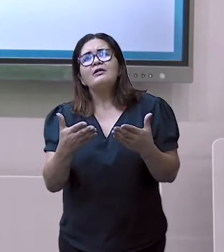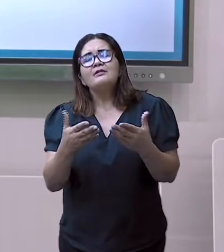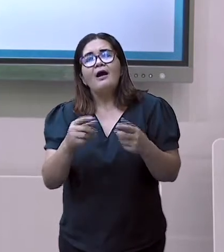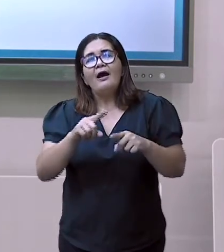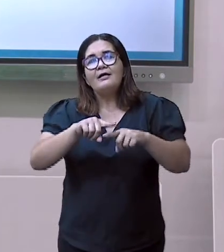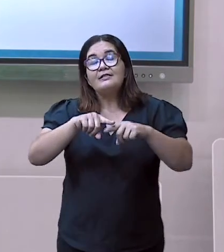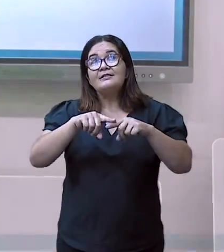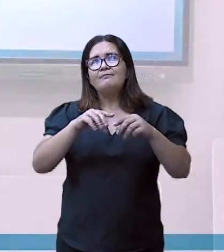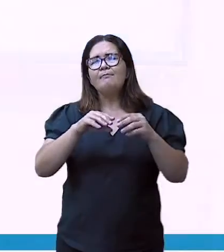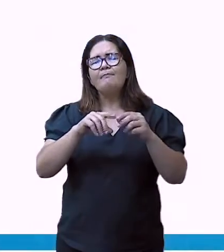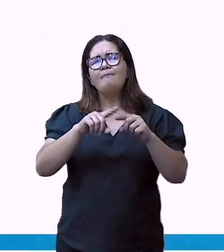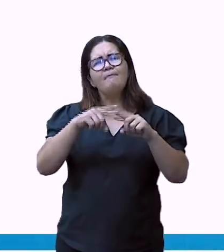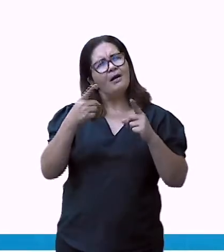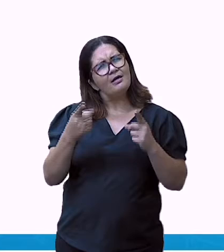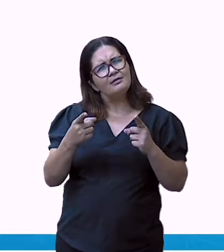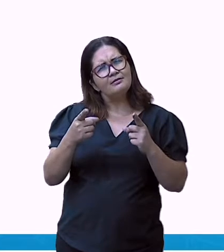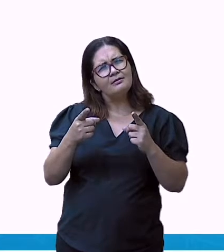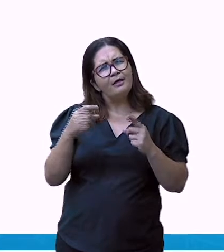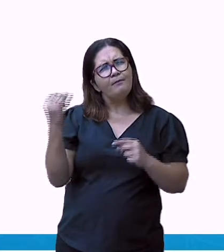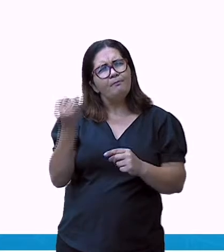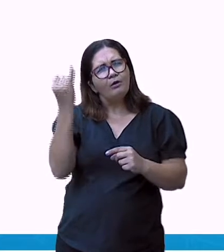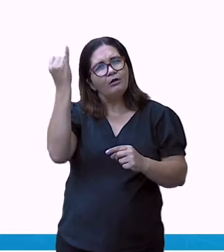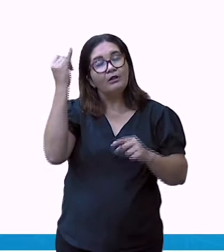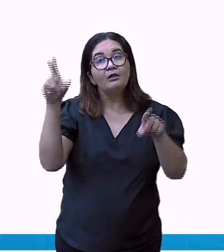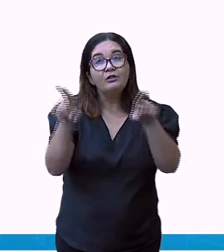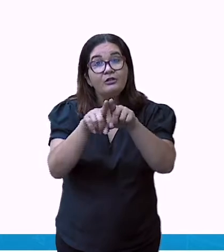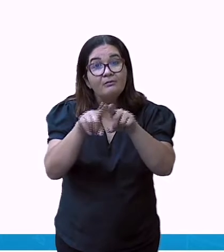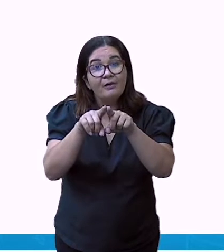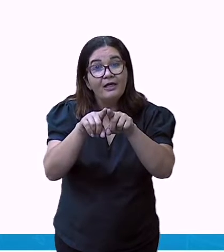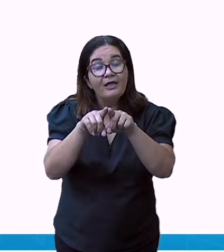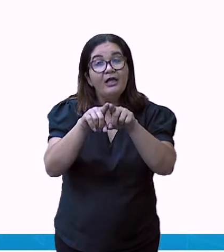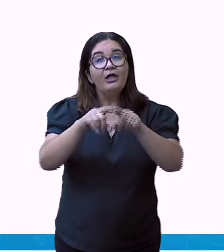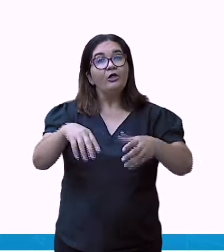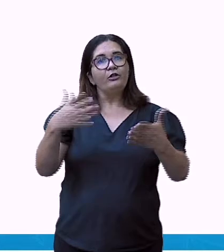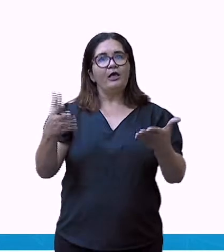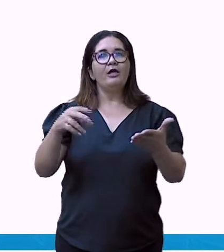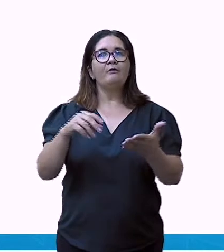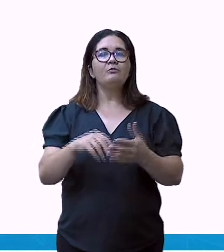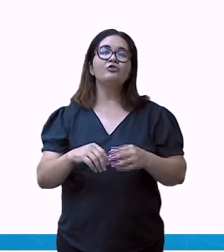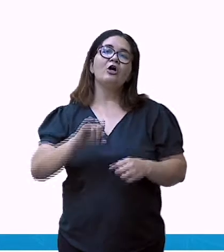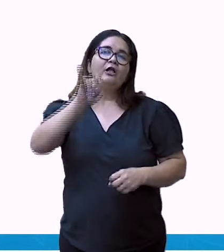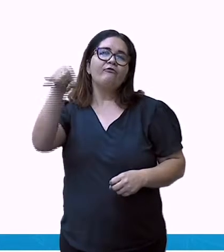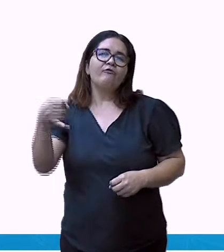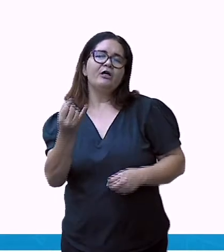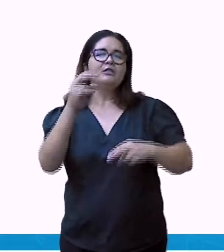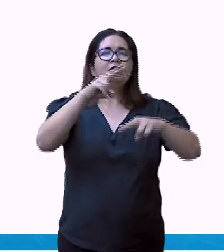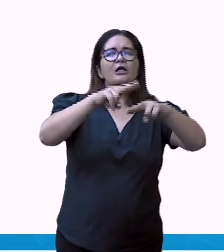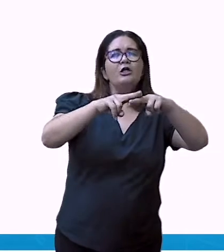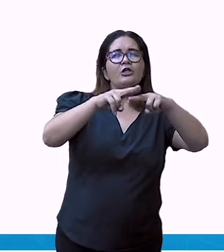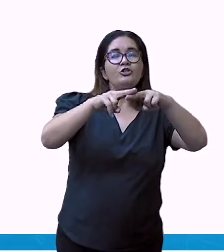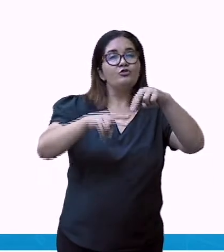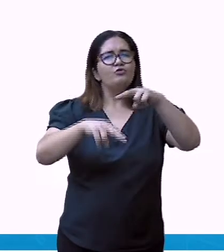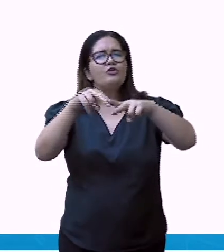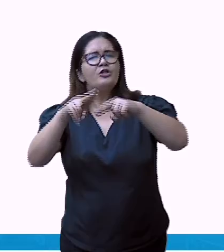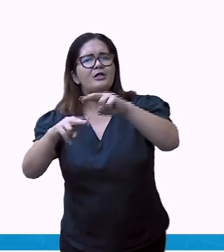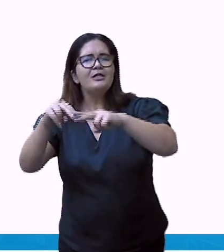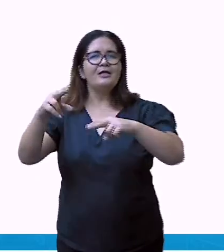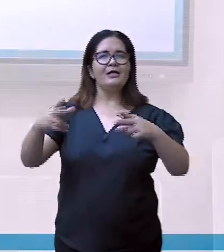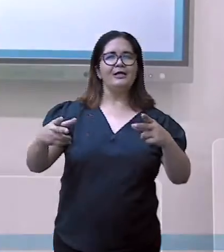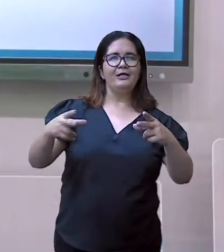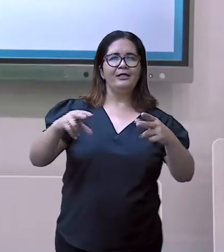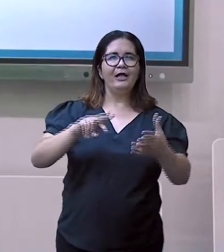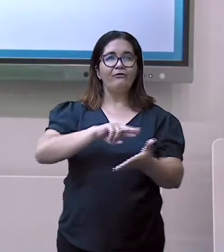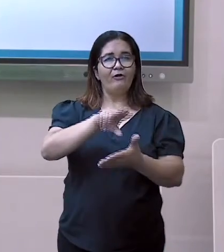festas brasileiras, temos o pastorinho, a quadrilha, o fandango,